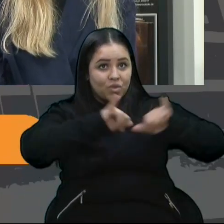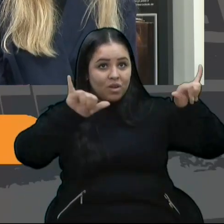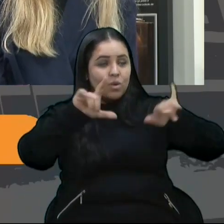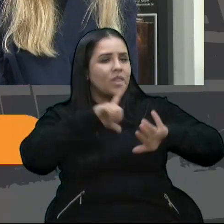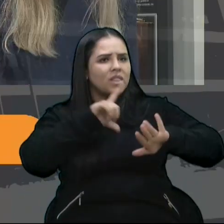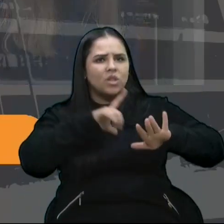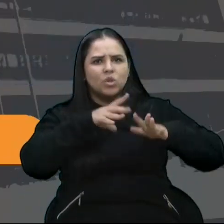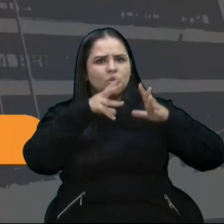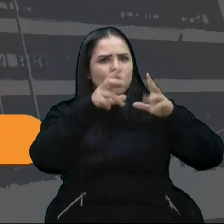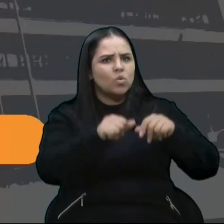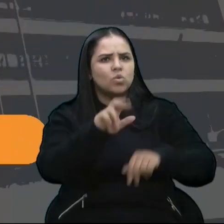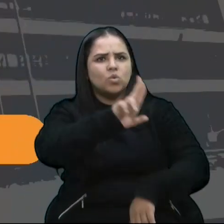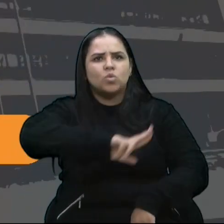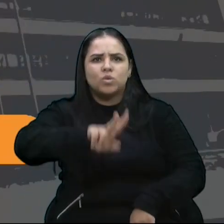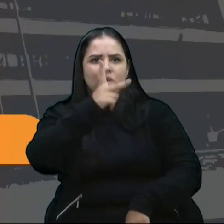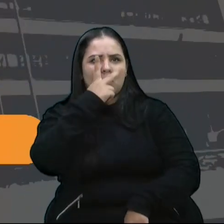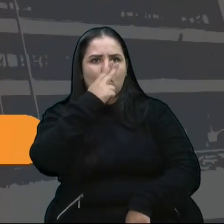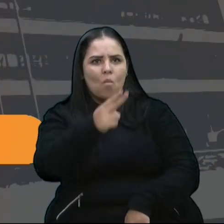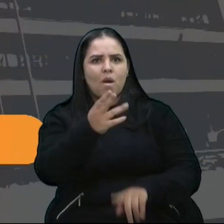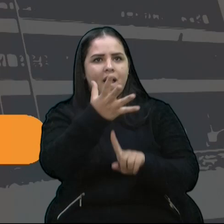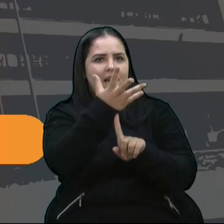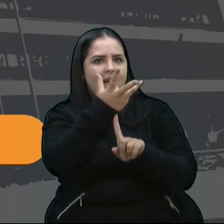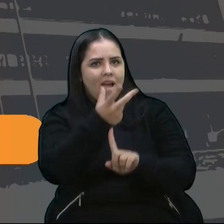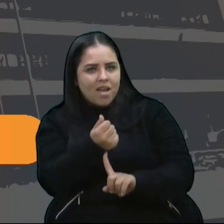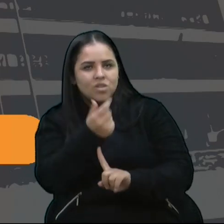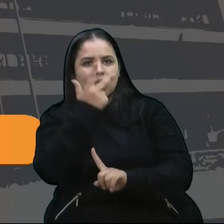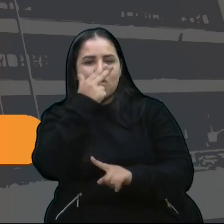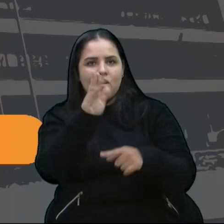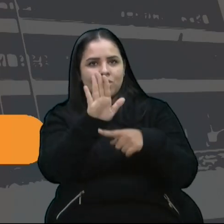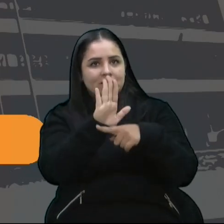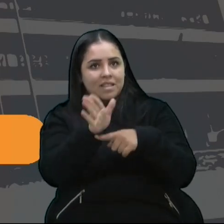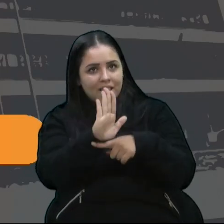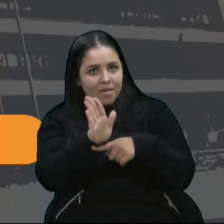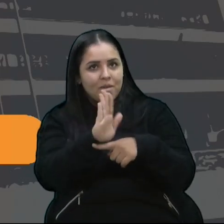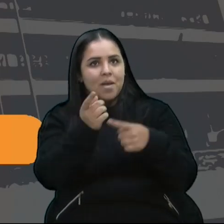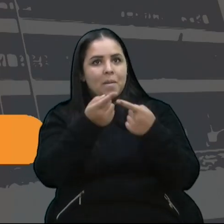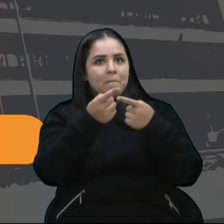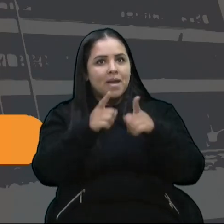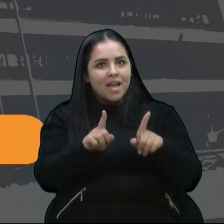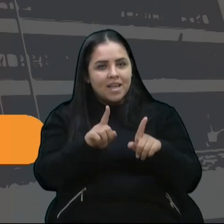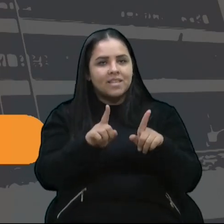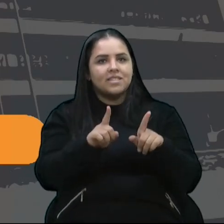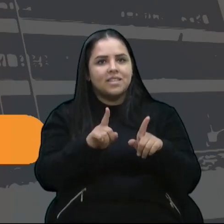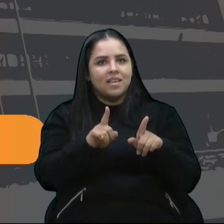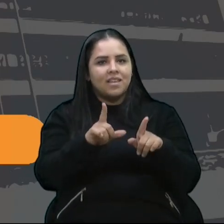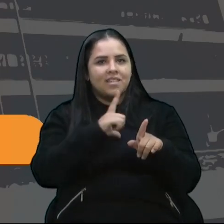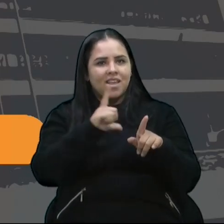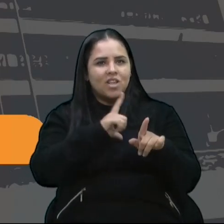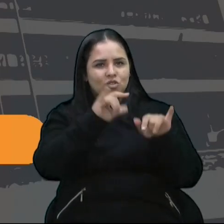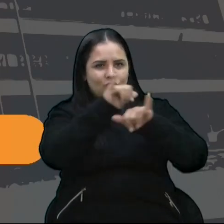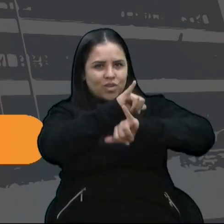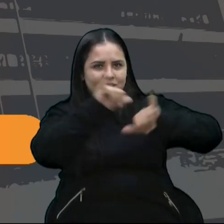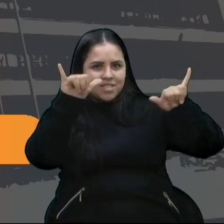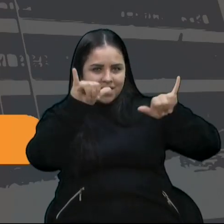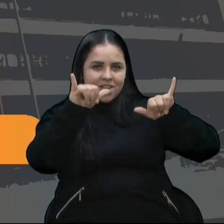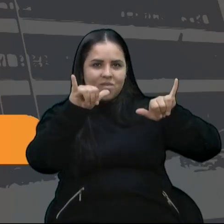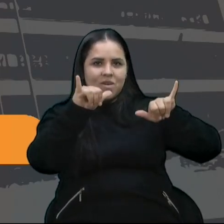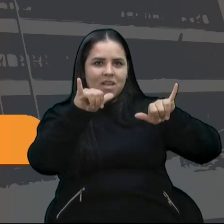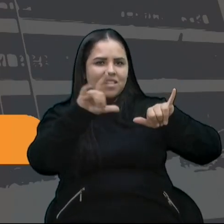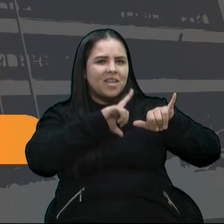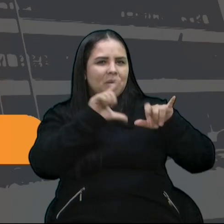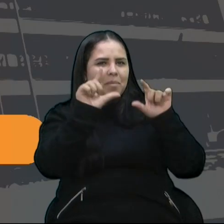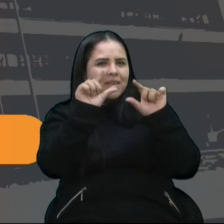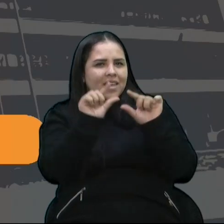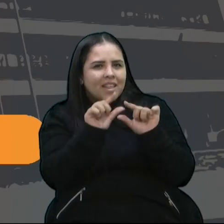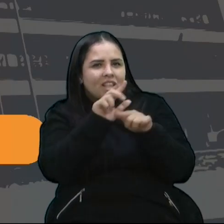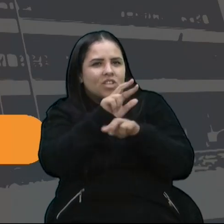ferramentas que uma obra de arte como um filme de cinema mas a propaganda, ela tem uma pequena diferença, que